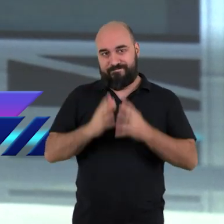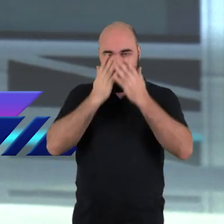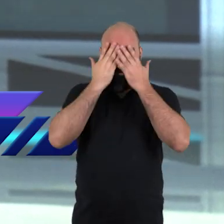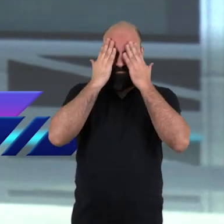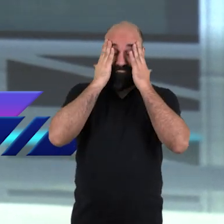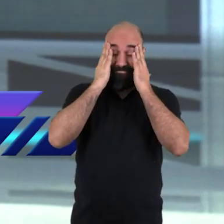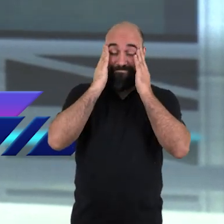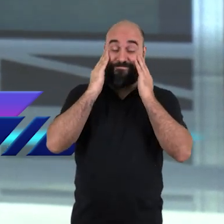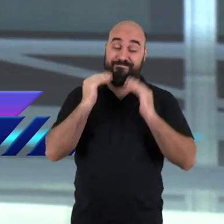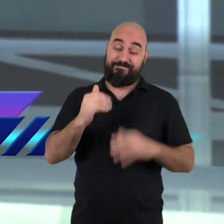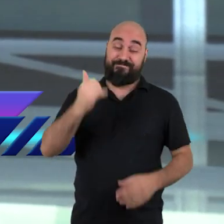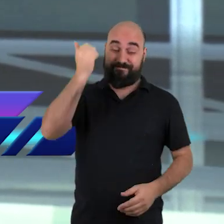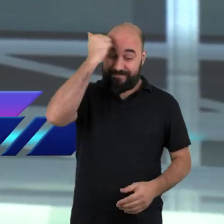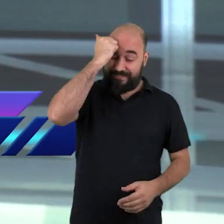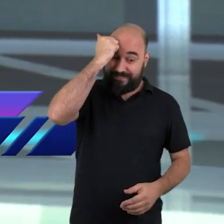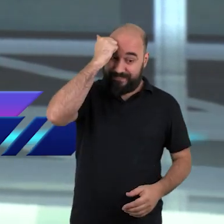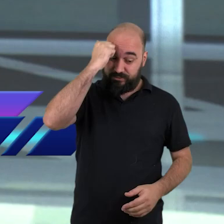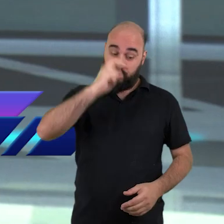A segunda palavra fala: